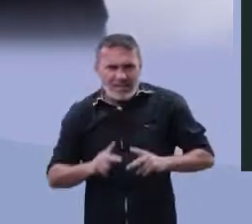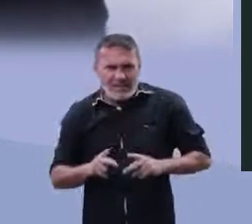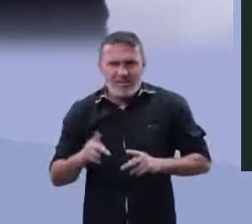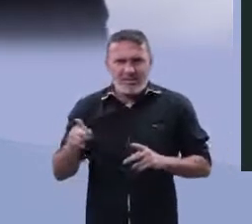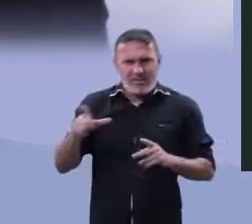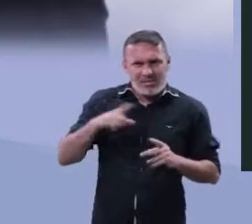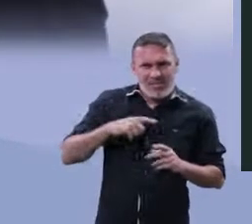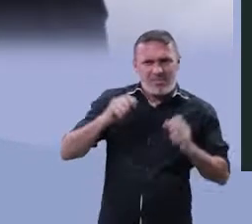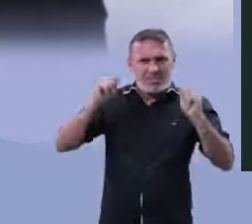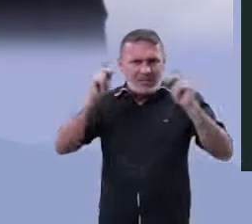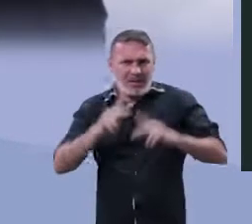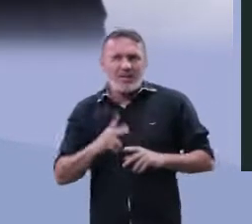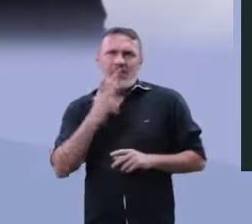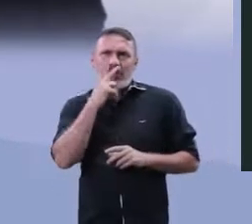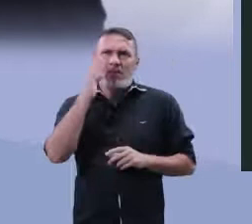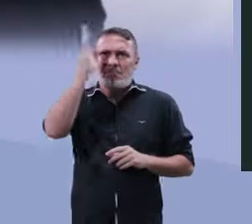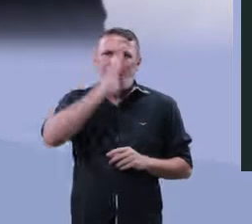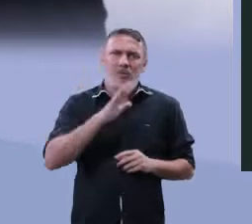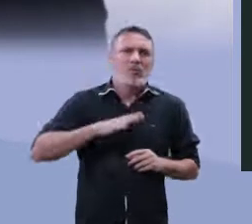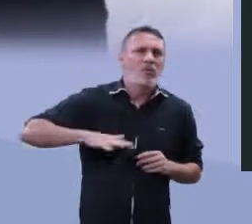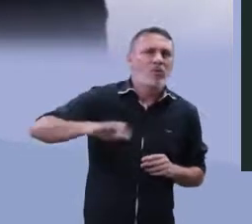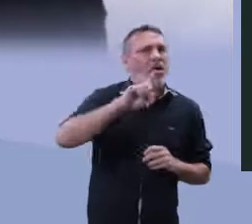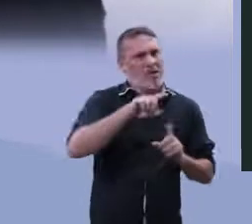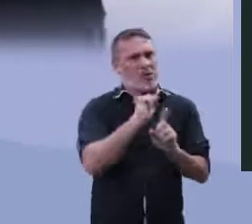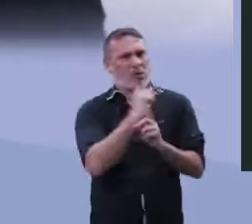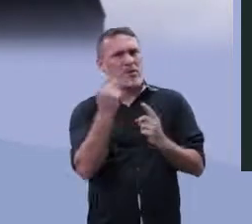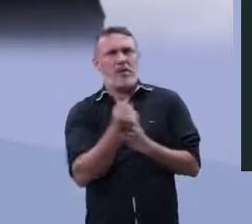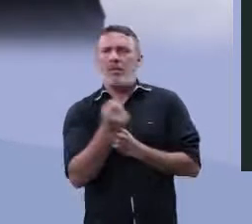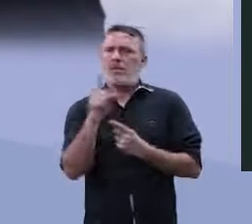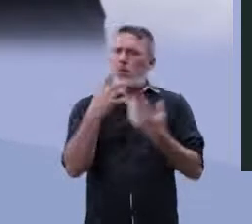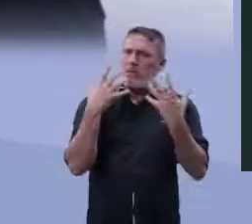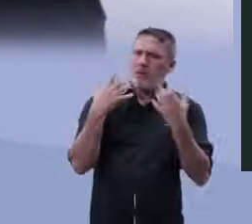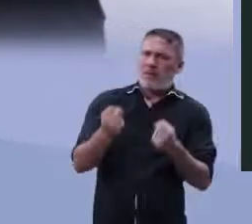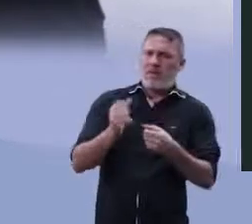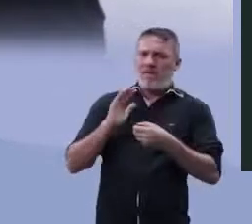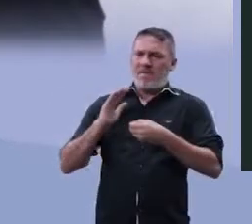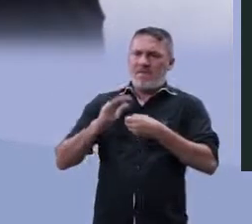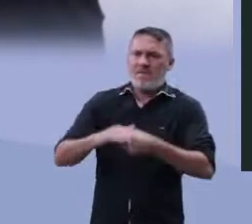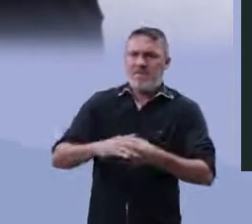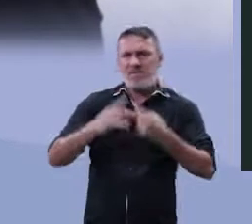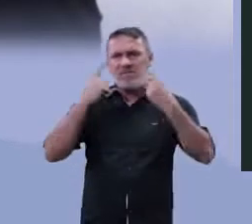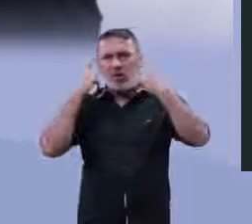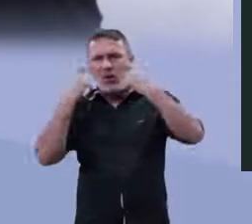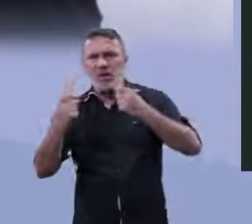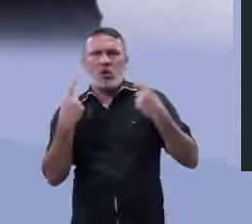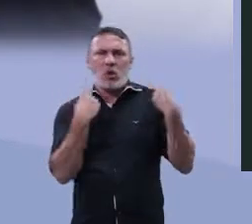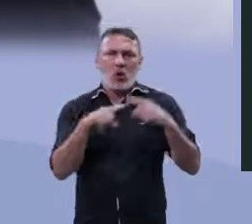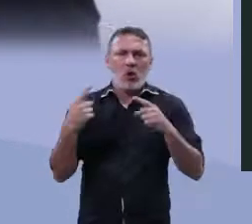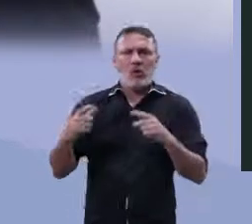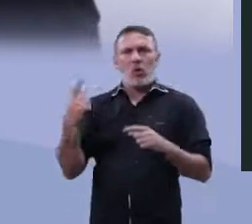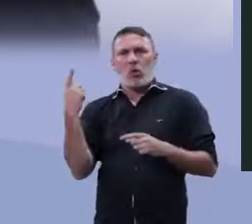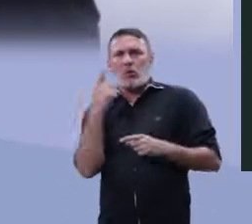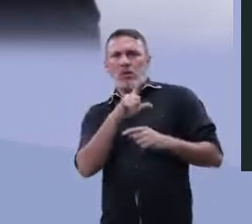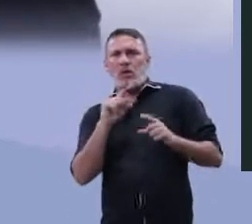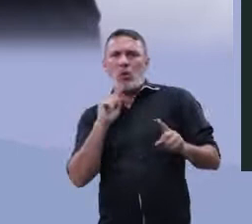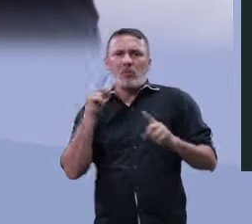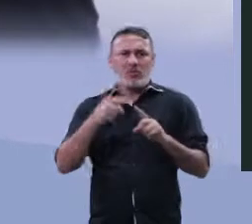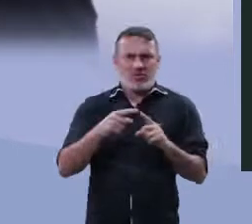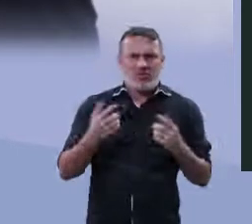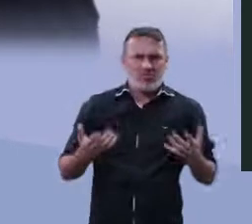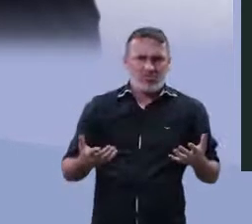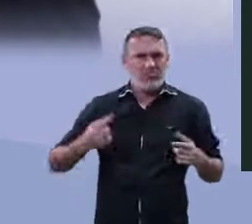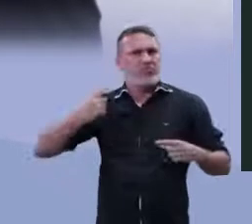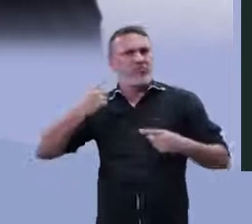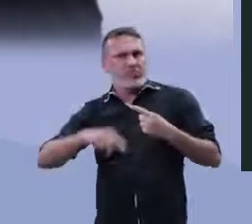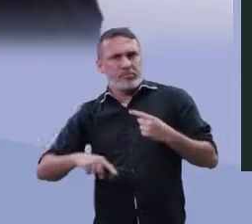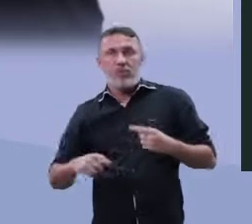pacífico, né? Ou seja, nós somos uma sociedade que abomina a utilização da violência para alcançar